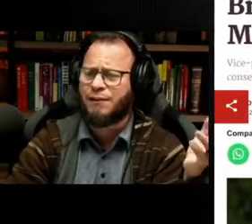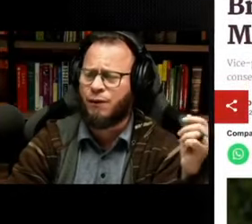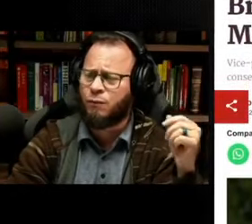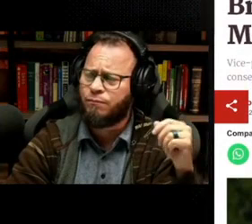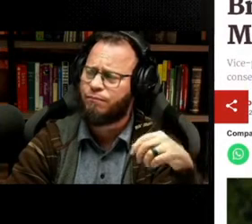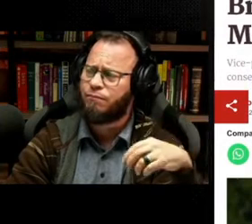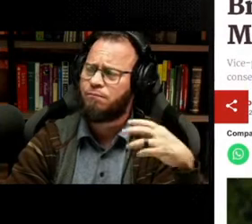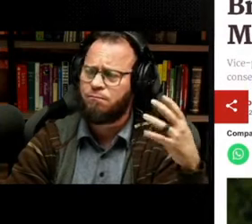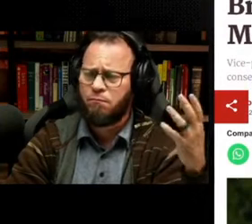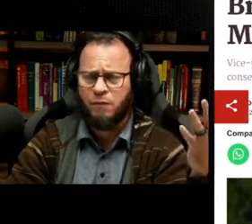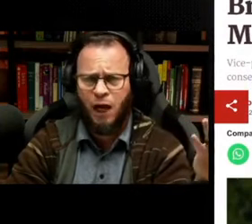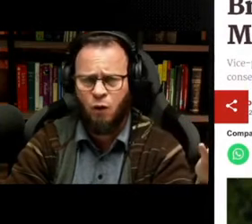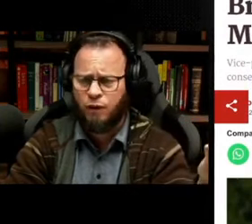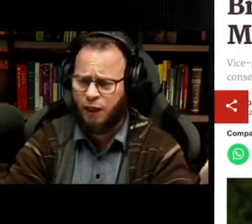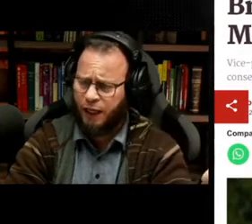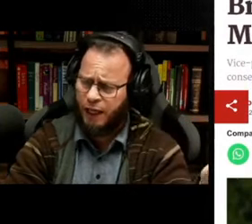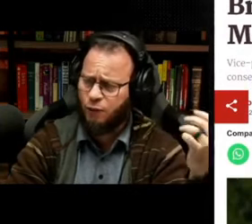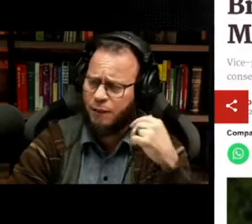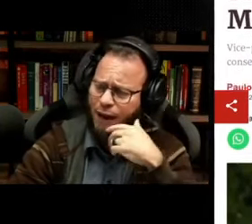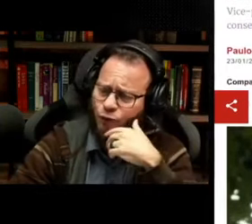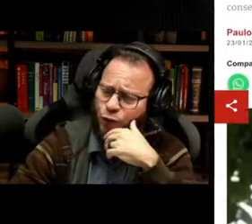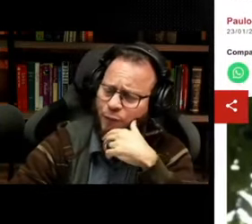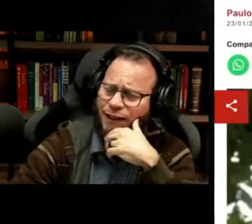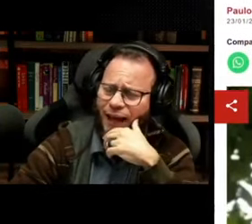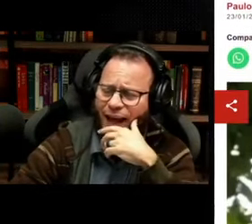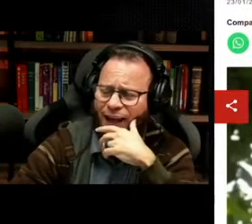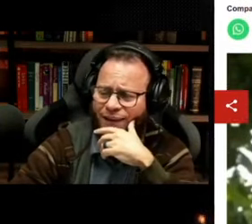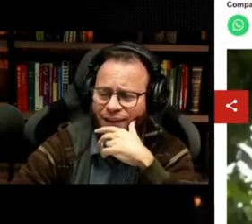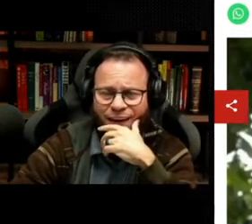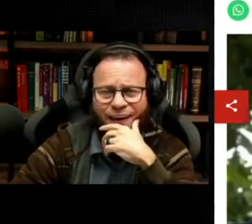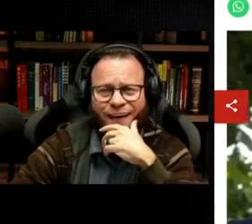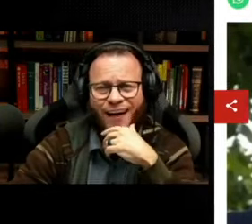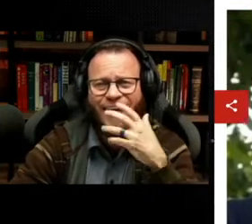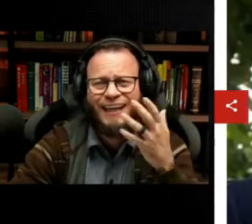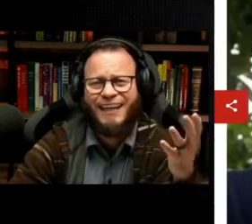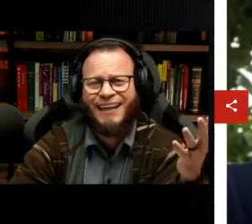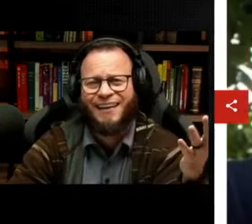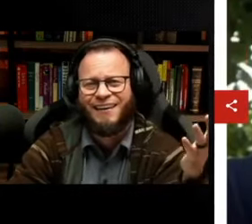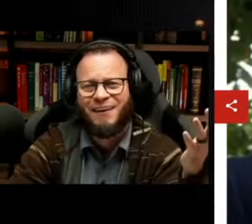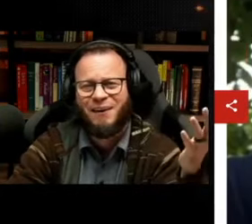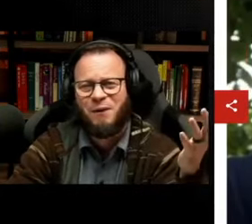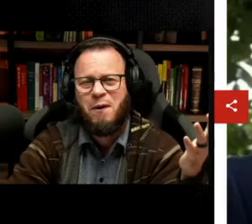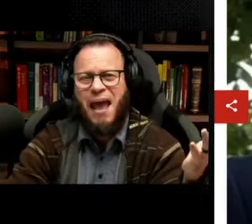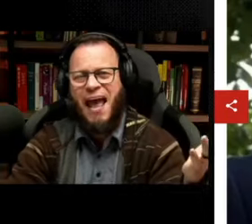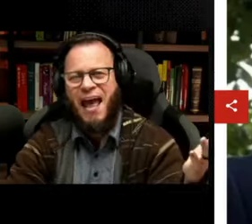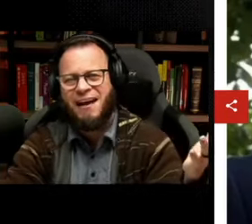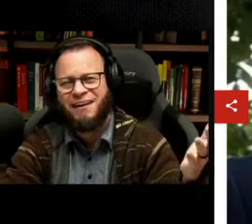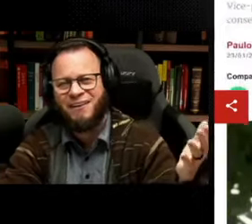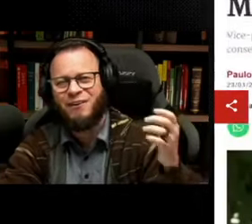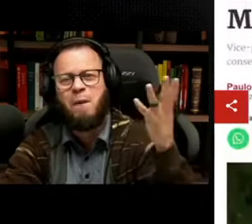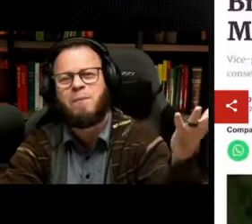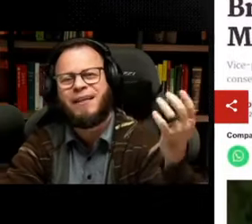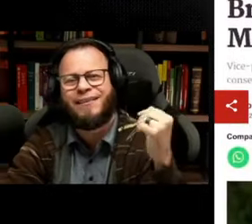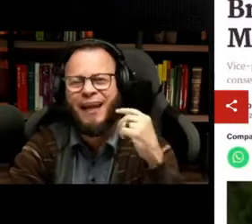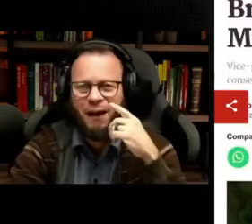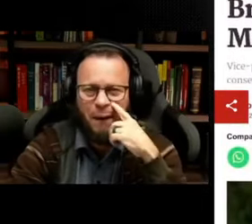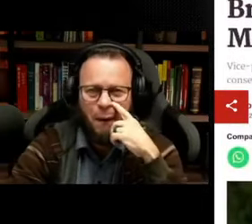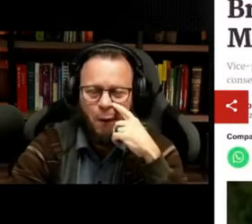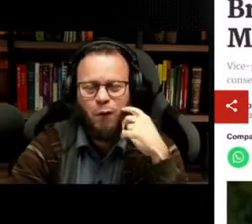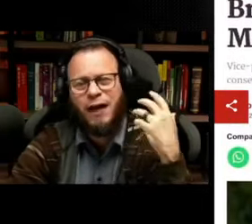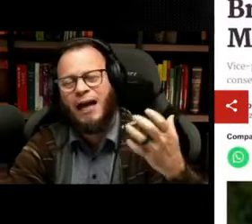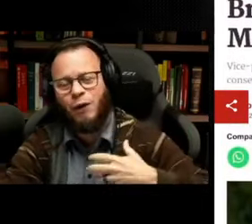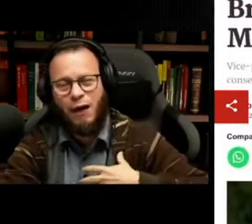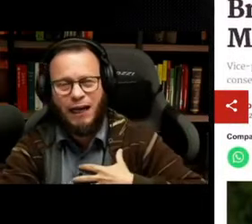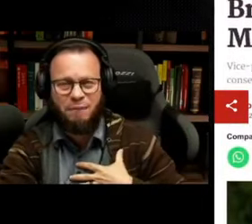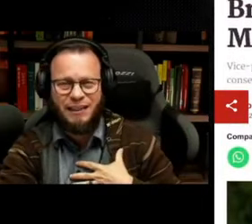defende Brasão. Não creio que matou Marielle. Olha aí! Ué, não é o PT?